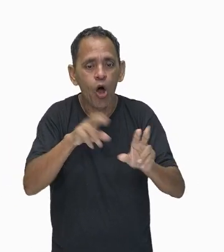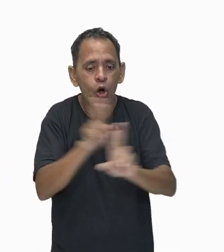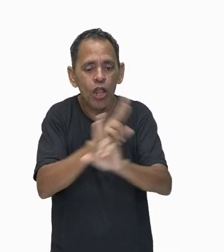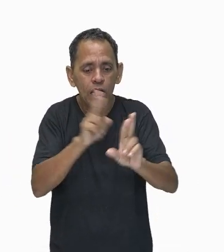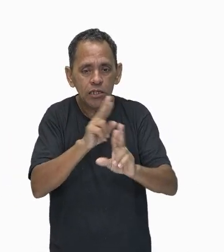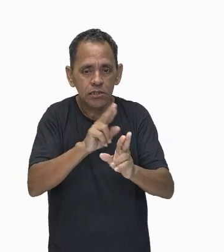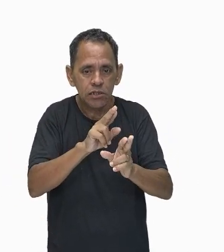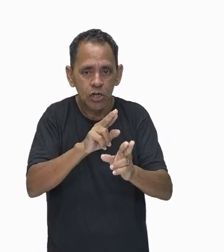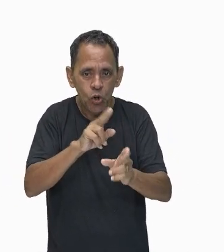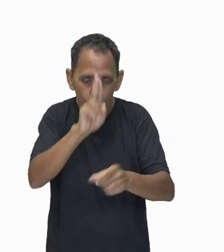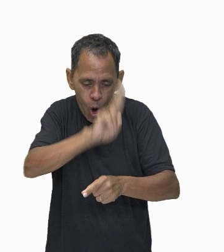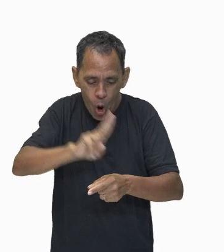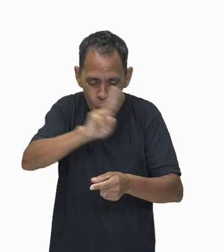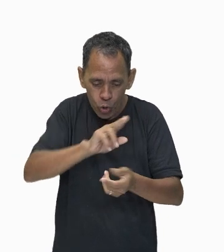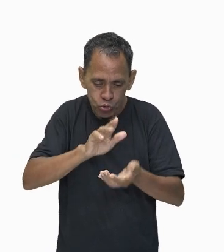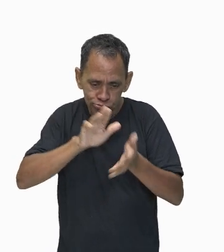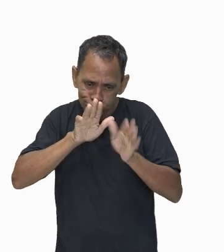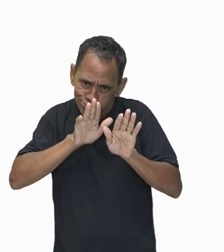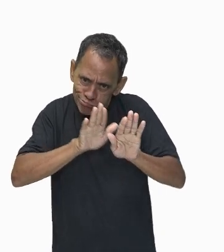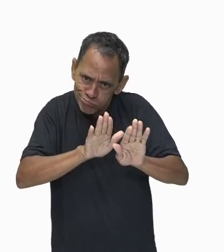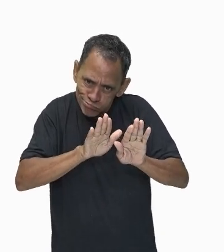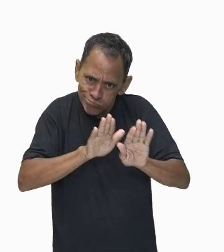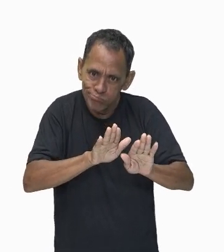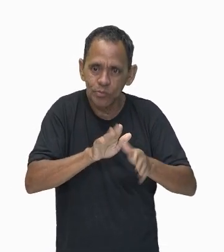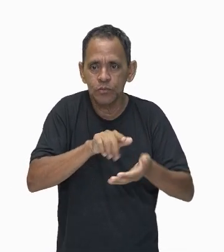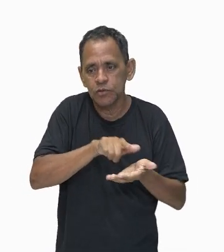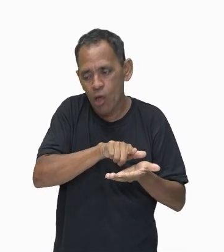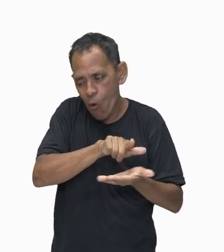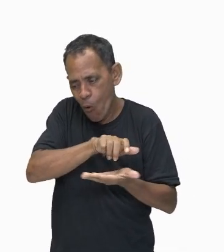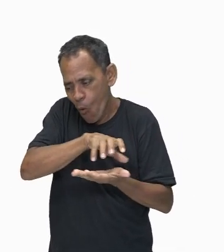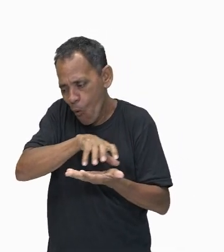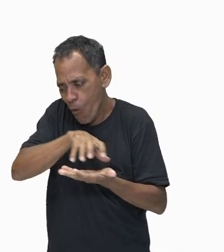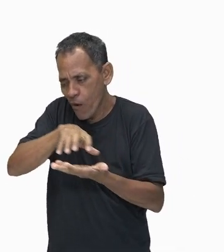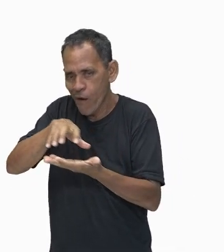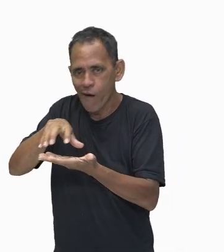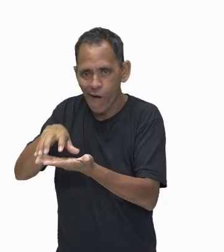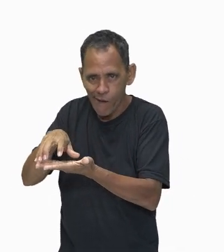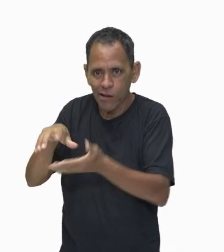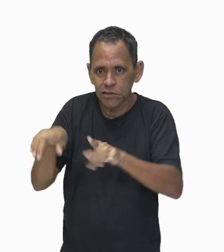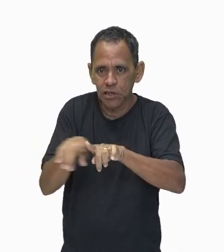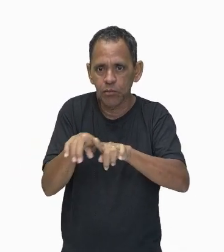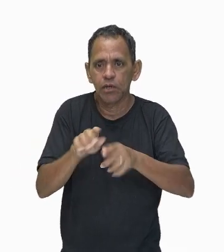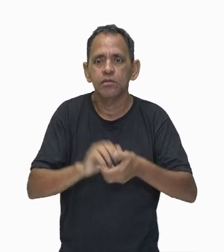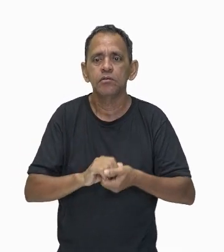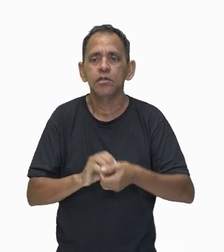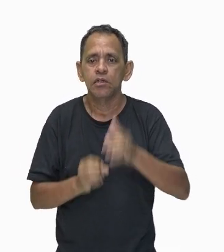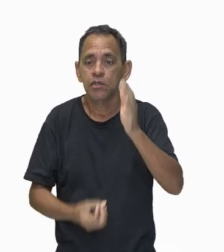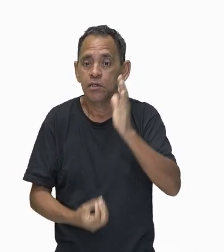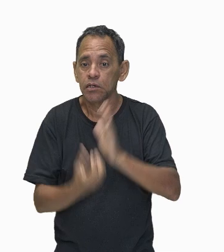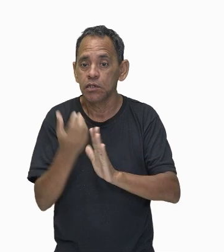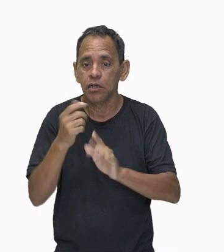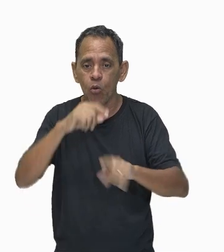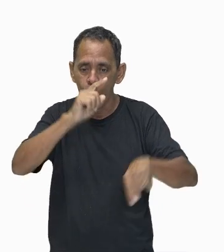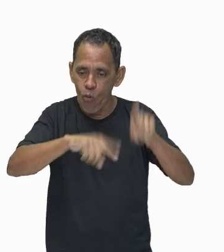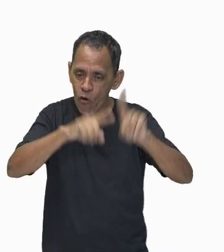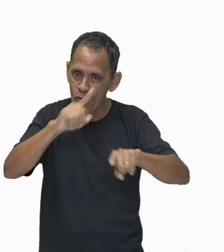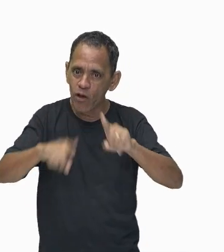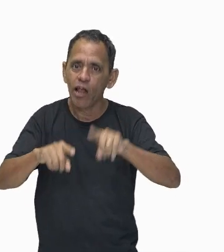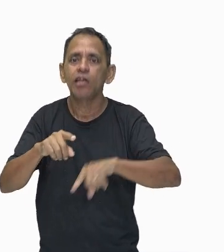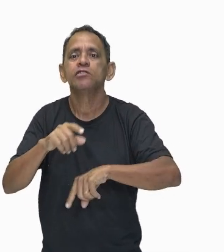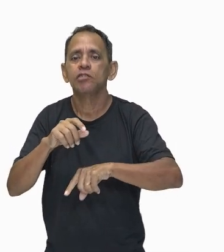de uma força. O trabalho que é exercido sobre um corpo produz uma variação na sua